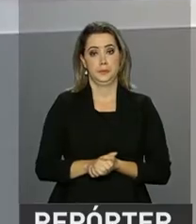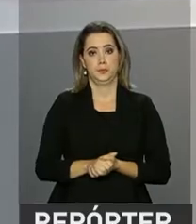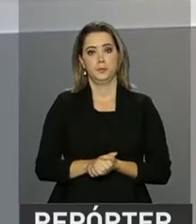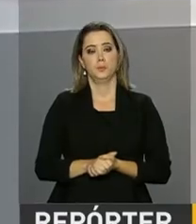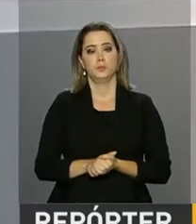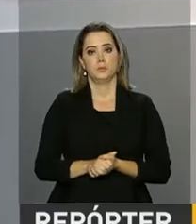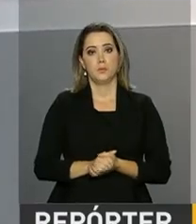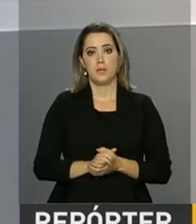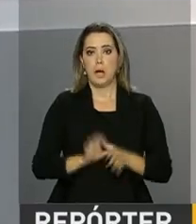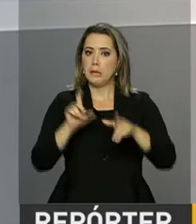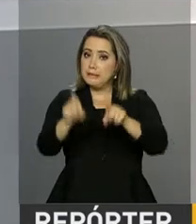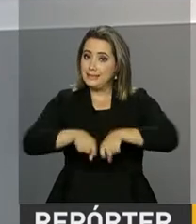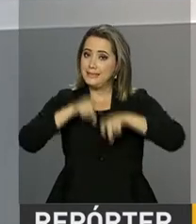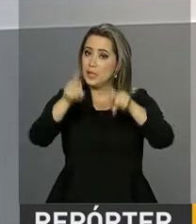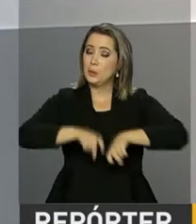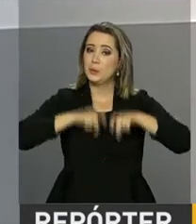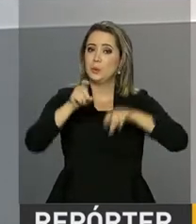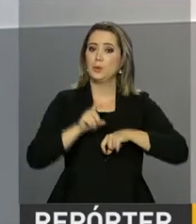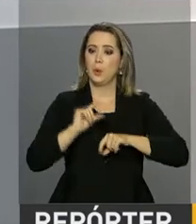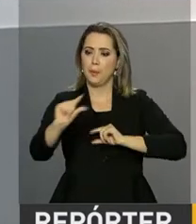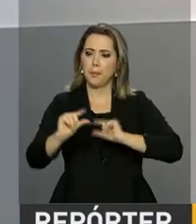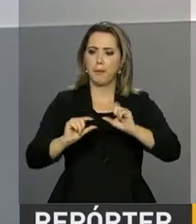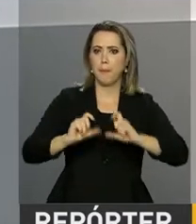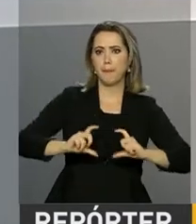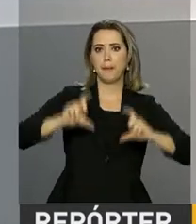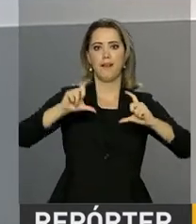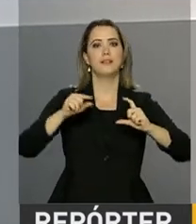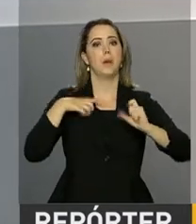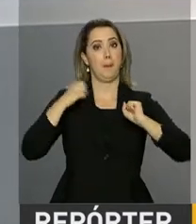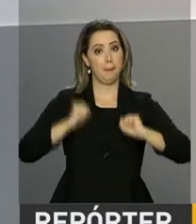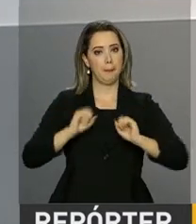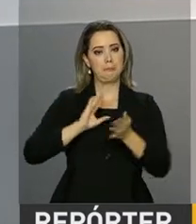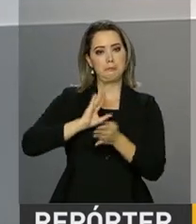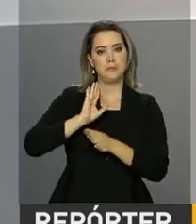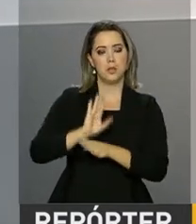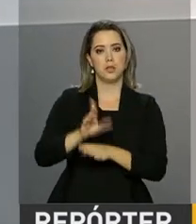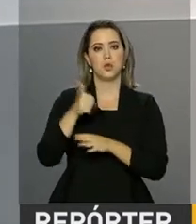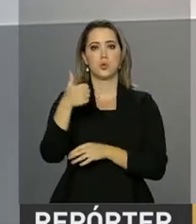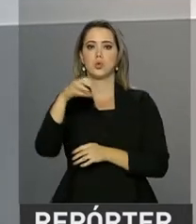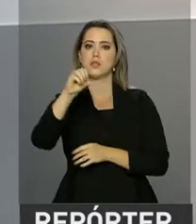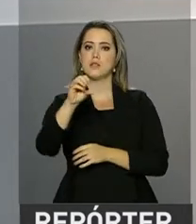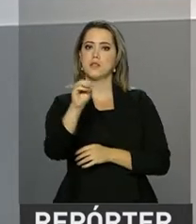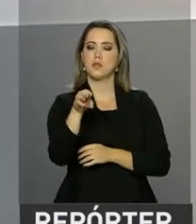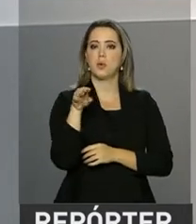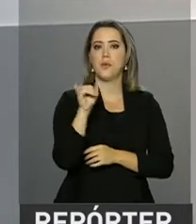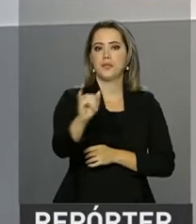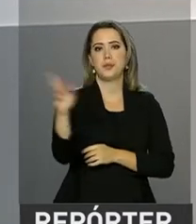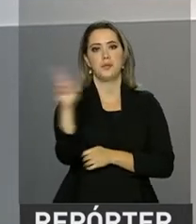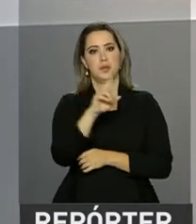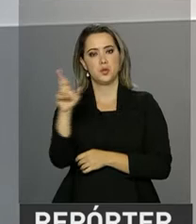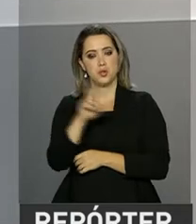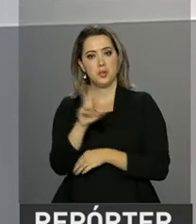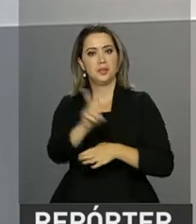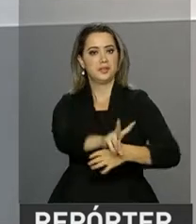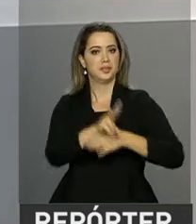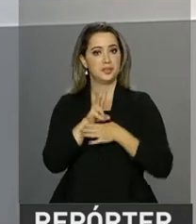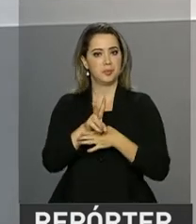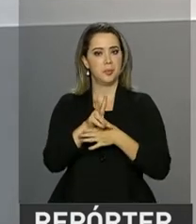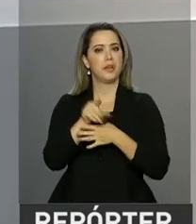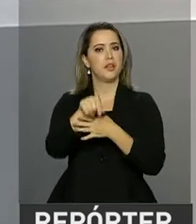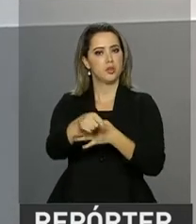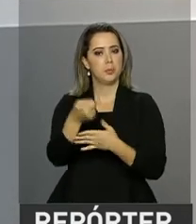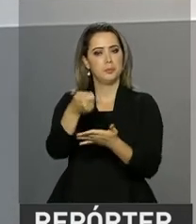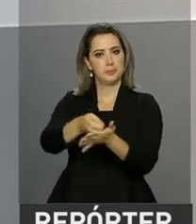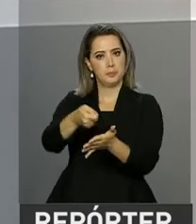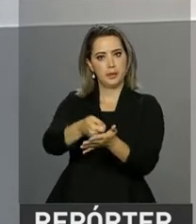médios e grandes produtores rurais vão ter 190 milhões 250 milhões em crédito para financiar a